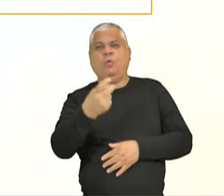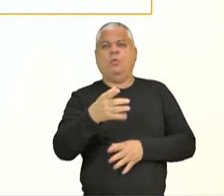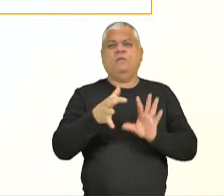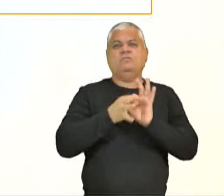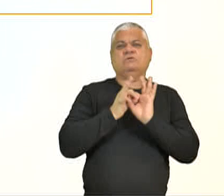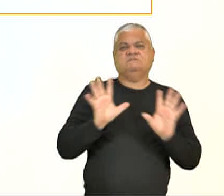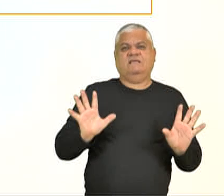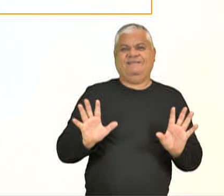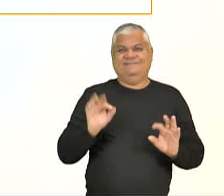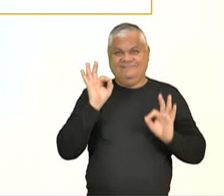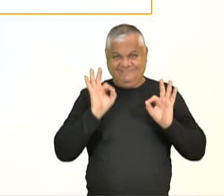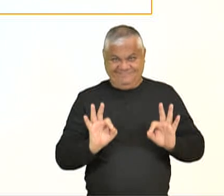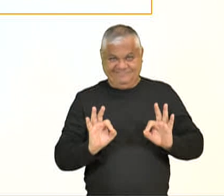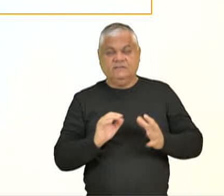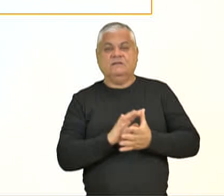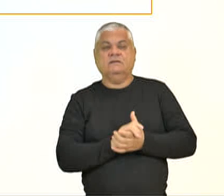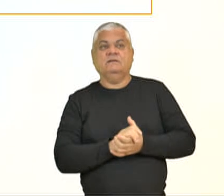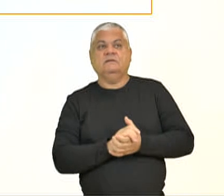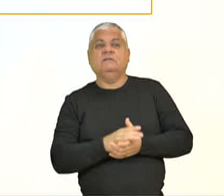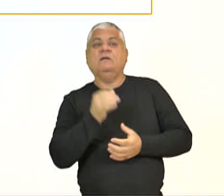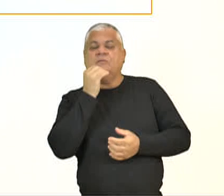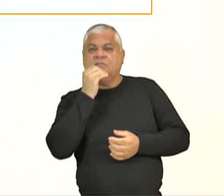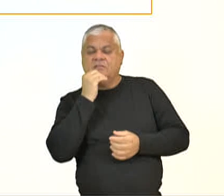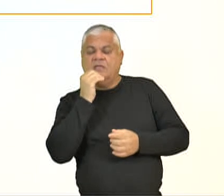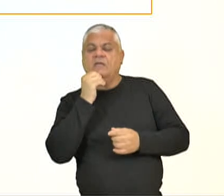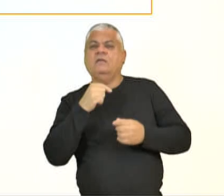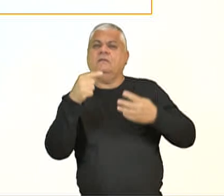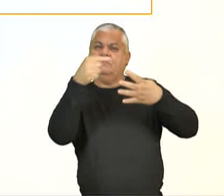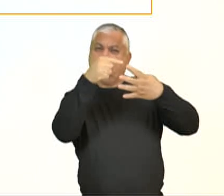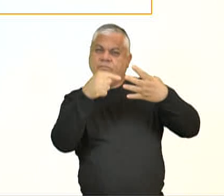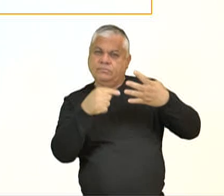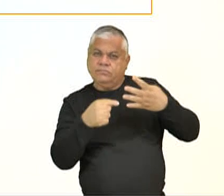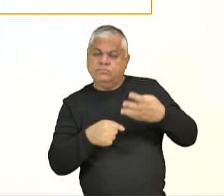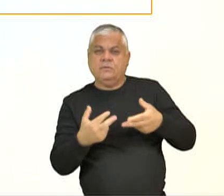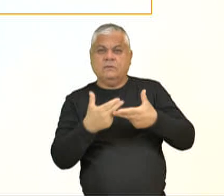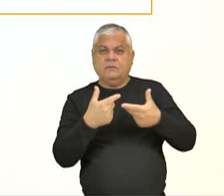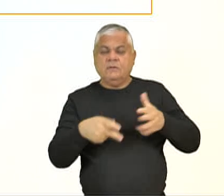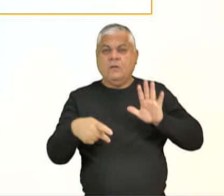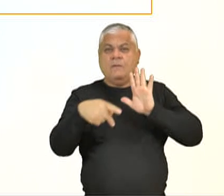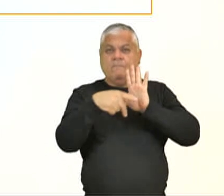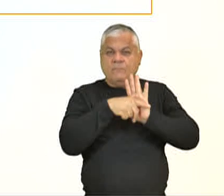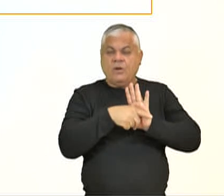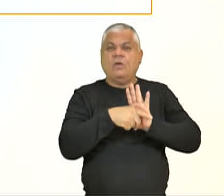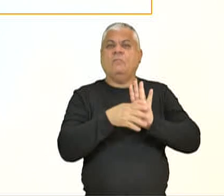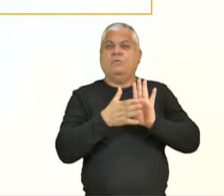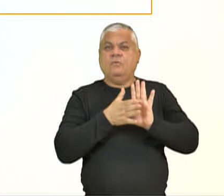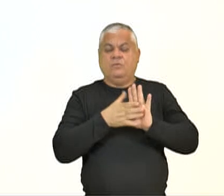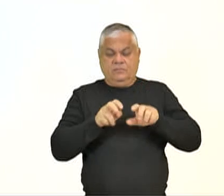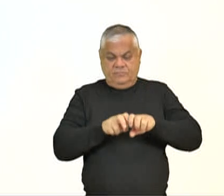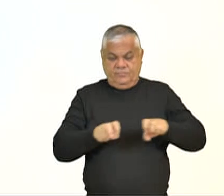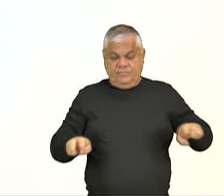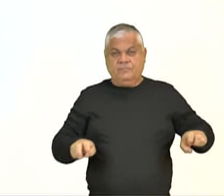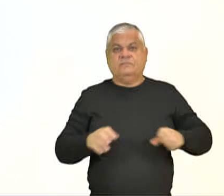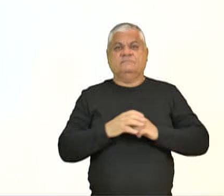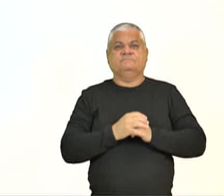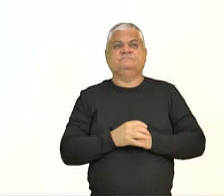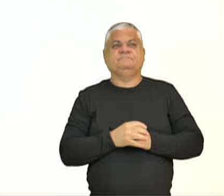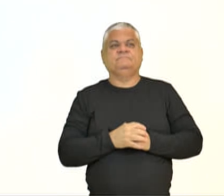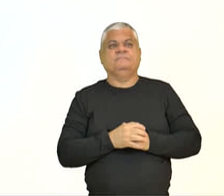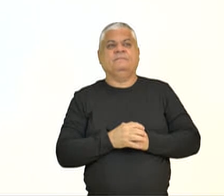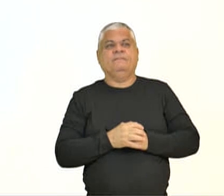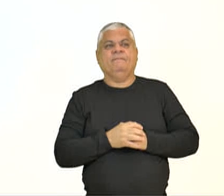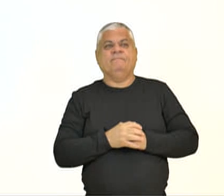né, de alguns aspectos, alguns elementos que constituem o que nós chamamos de tribunal do júri.